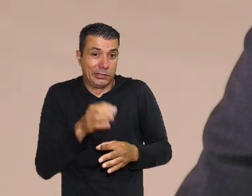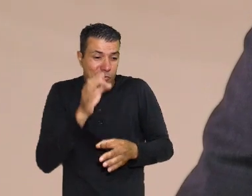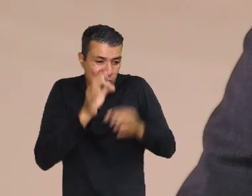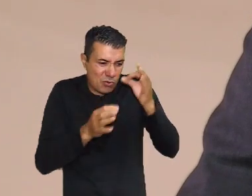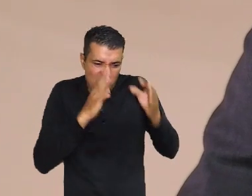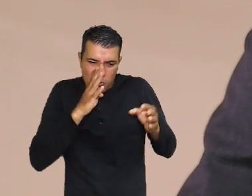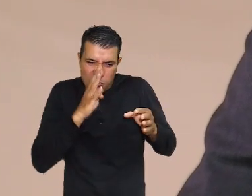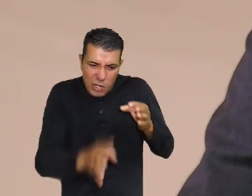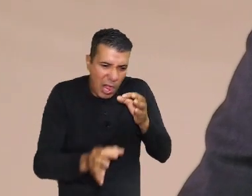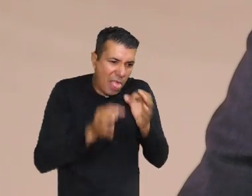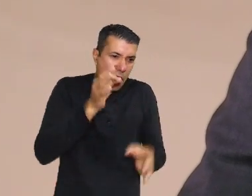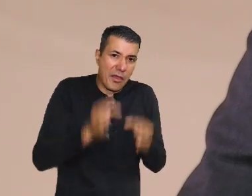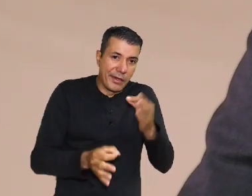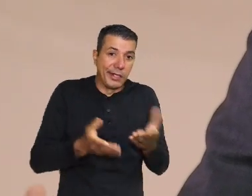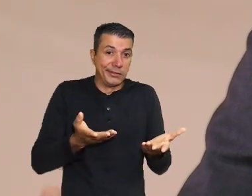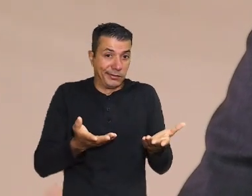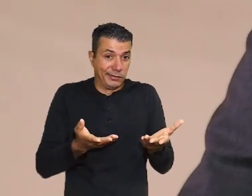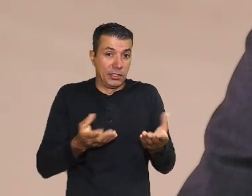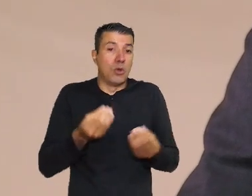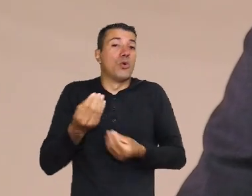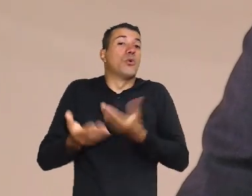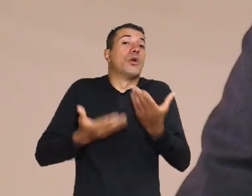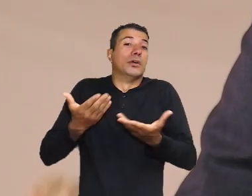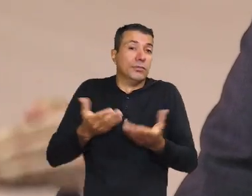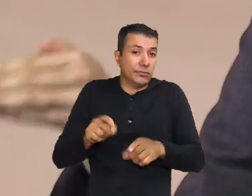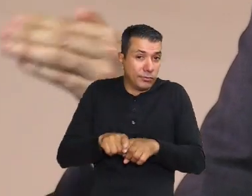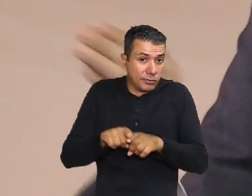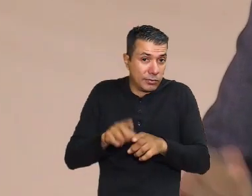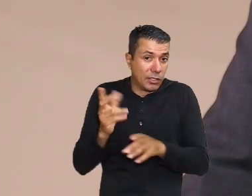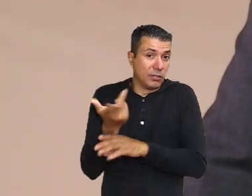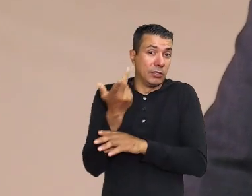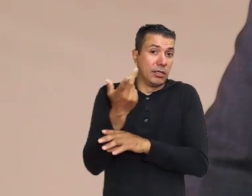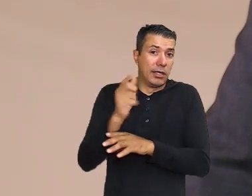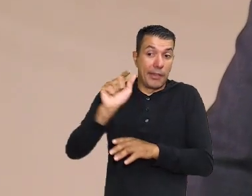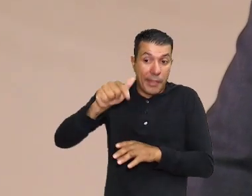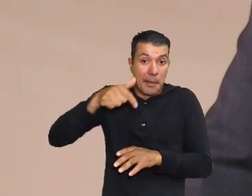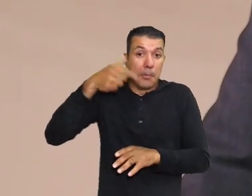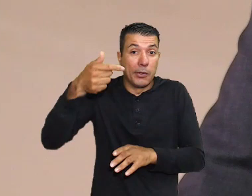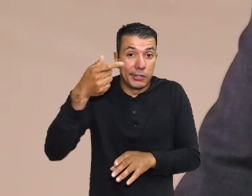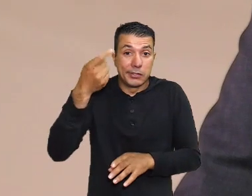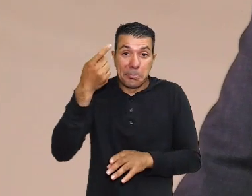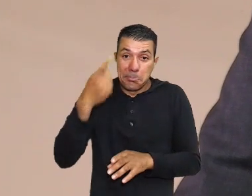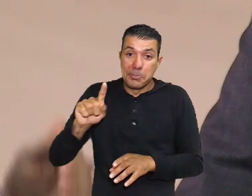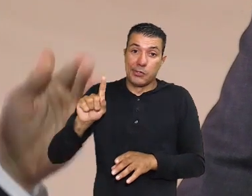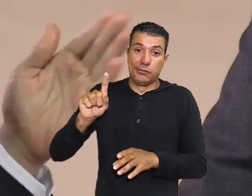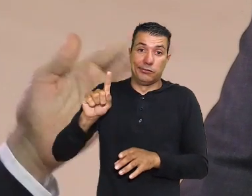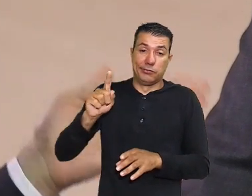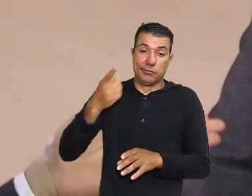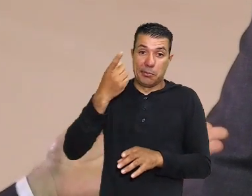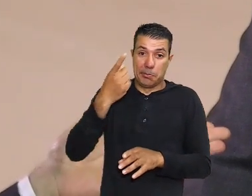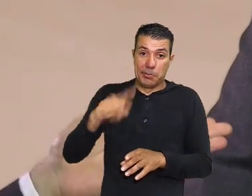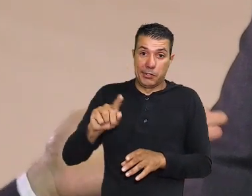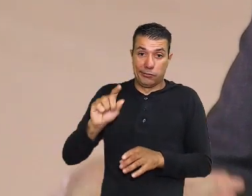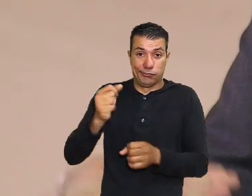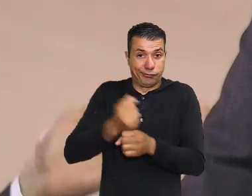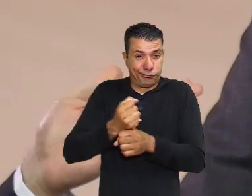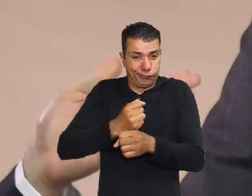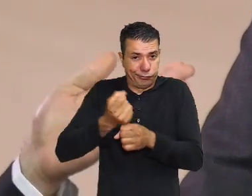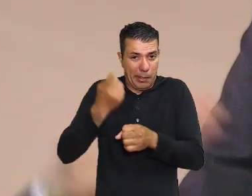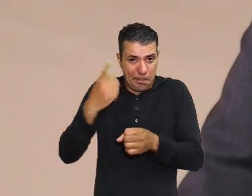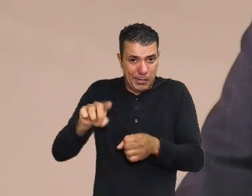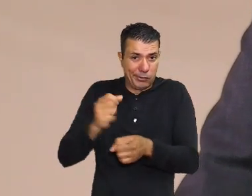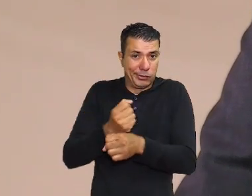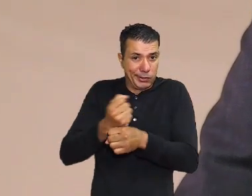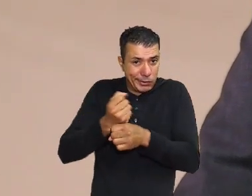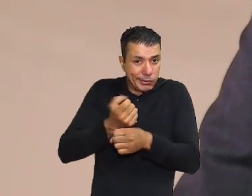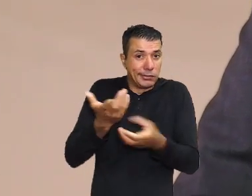do pastor, ele comentou quando isso iria acontecer. Depois do milênio, vai acontecer, então, a ressurreição